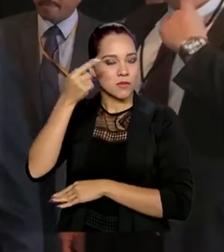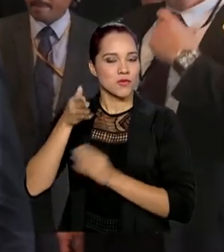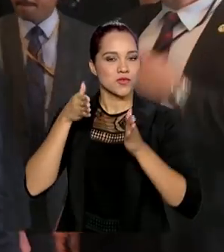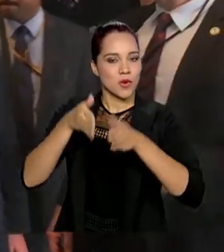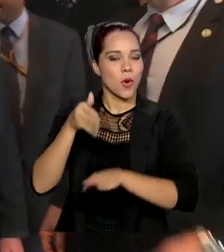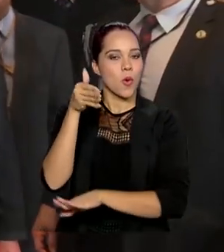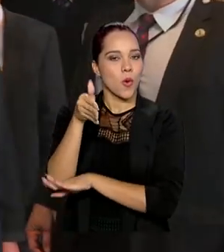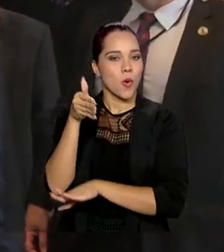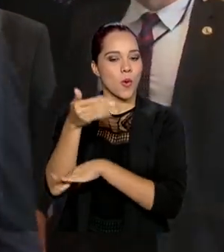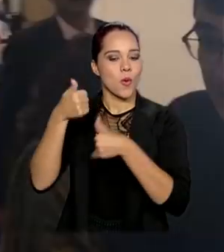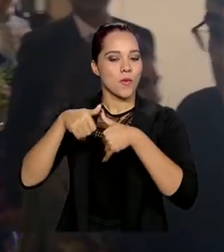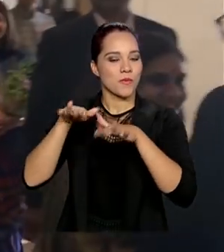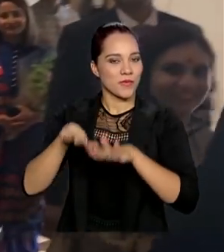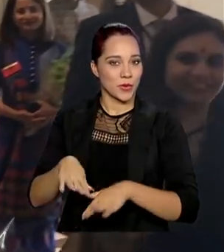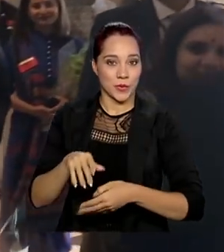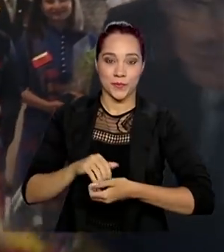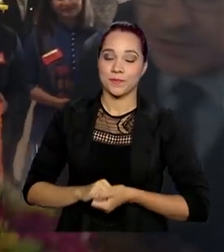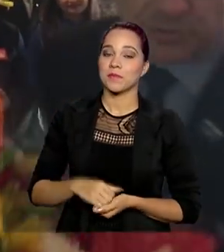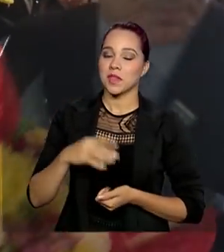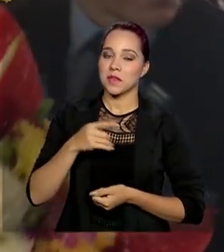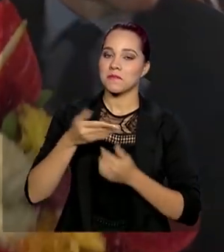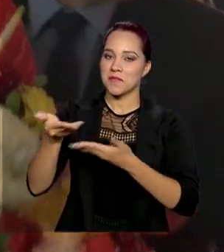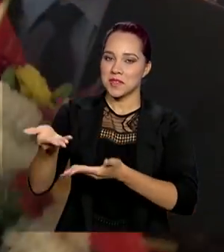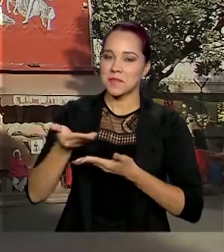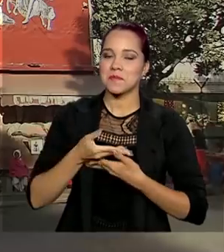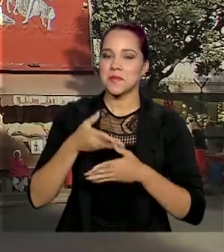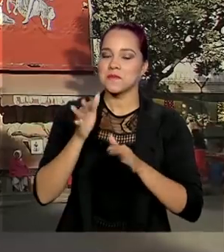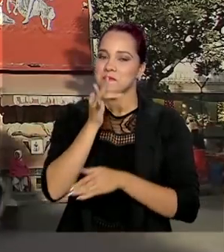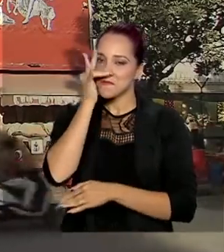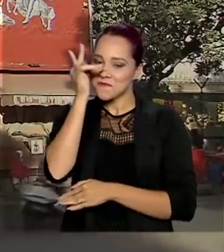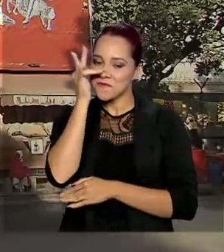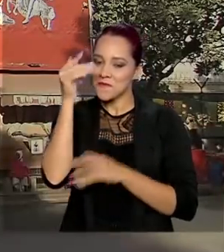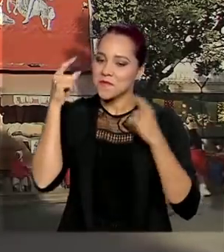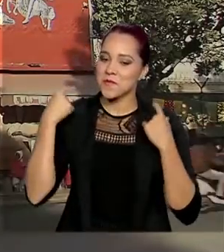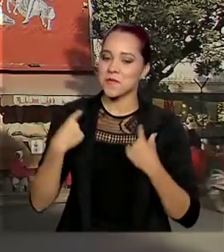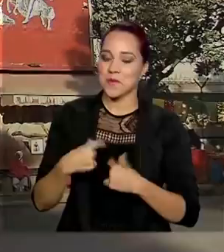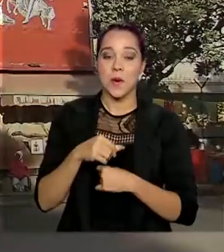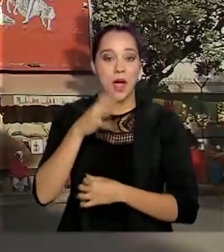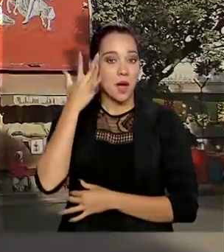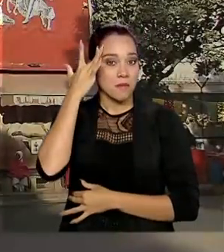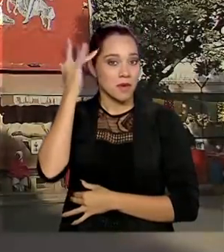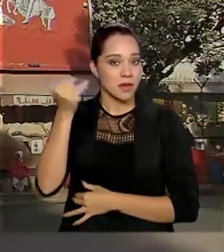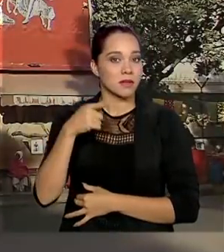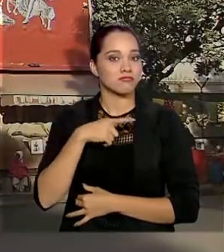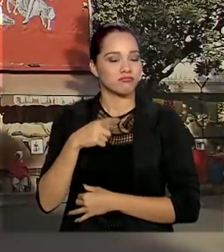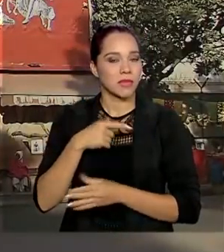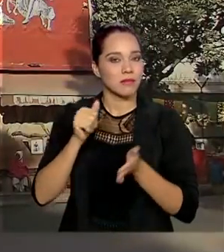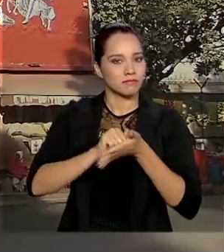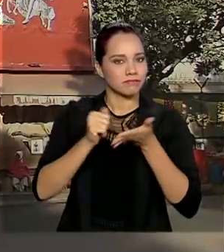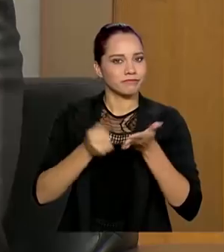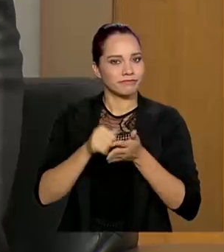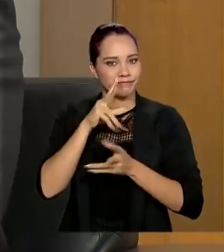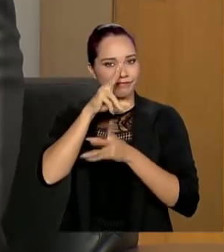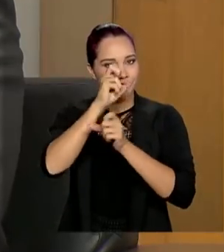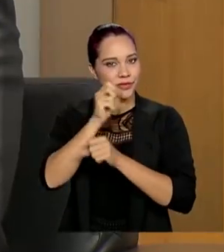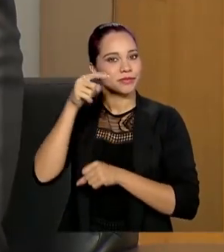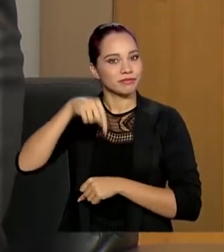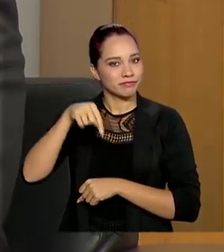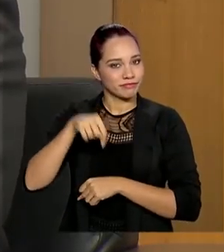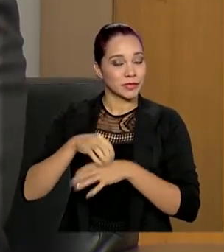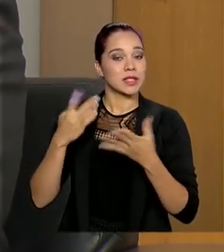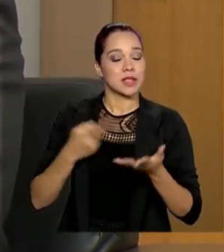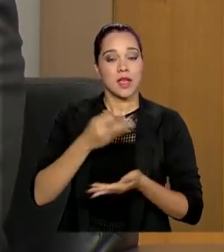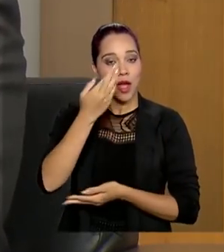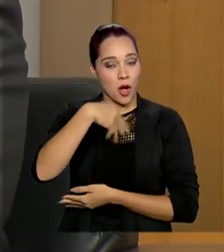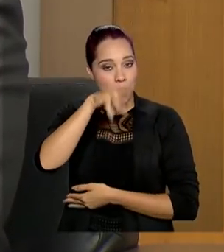onde está hospedado e foi recebido com flores amanhã o presidente tem uma agenda intensa que na capital incluindo um